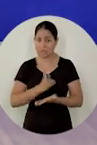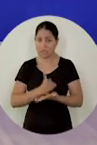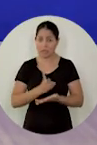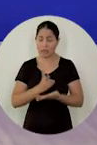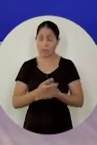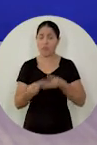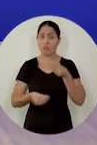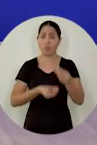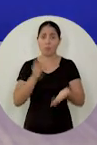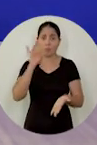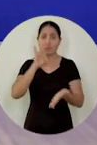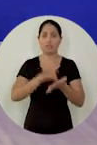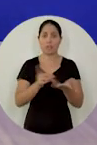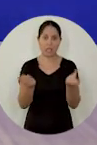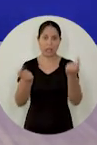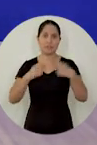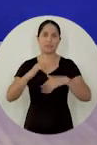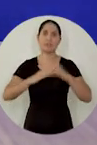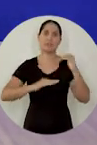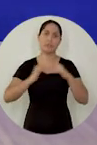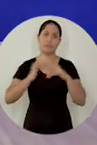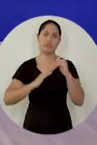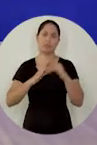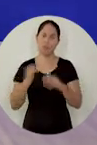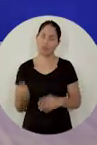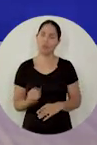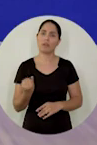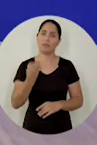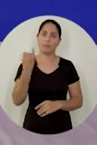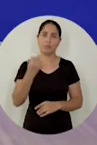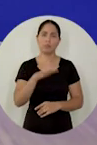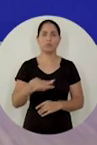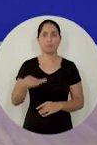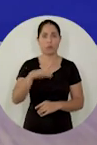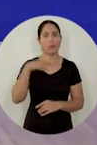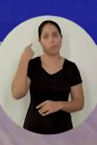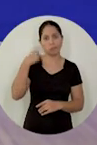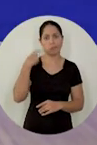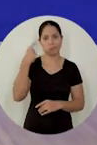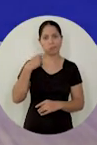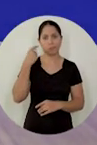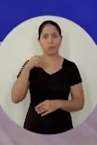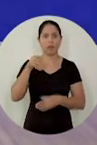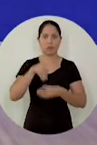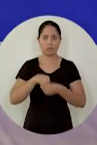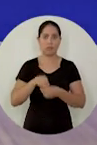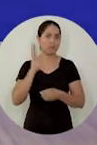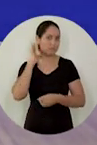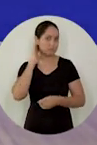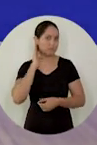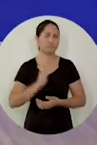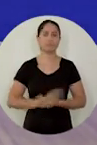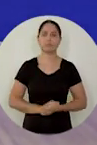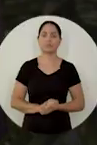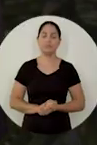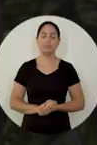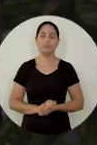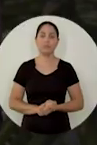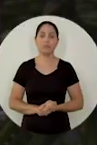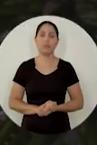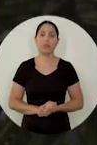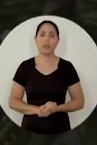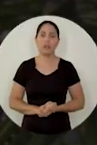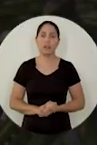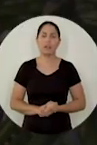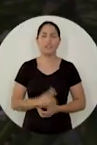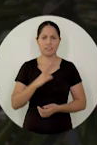a interiorização desta capacitação profissional, que é muito importante para a advocacia do interior do estado do Pará. Segundo